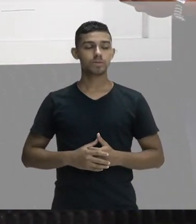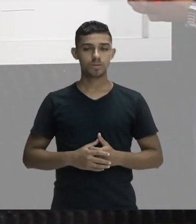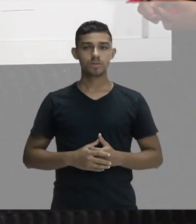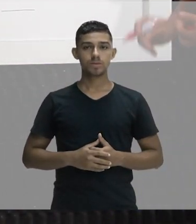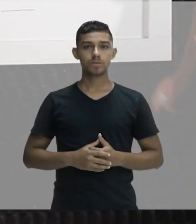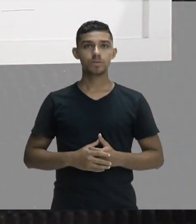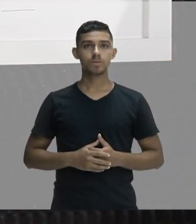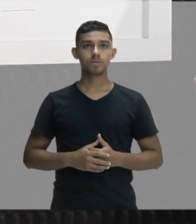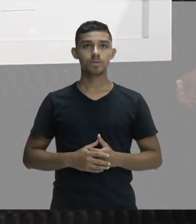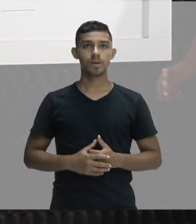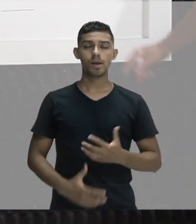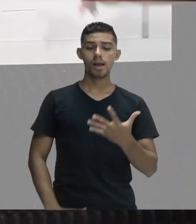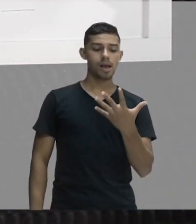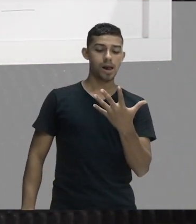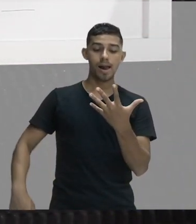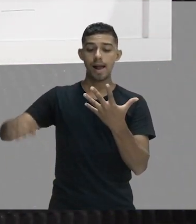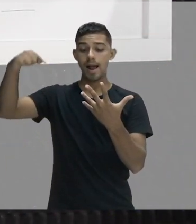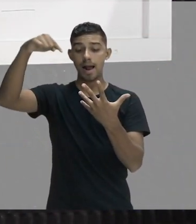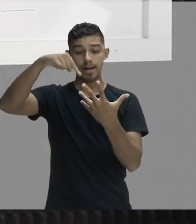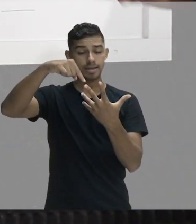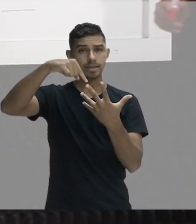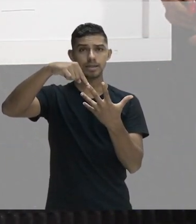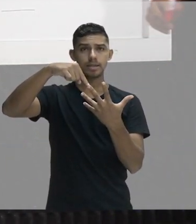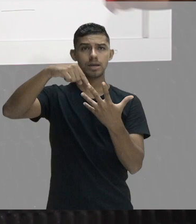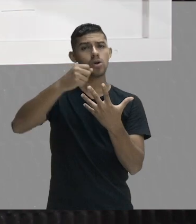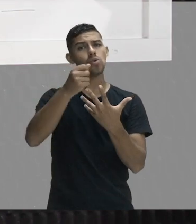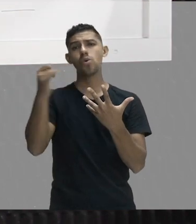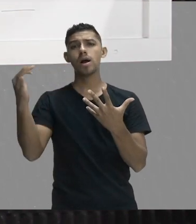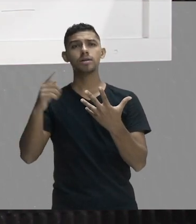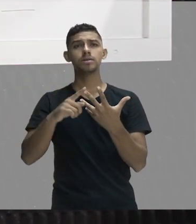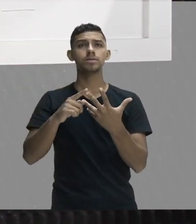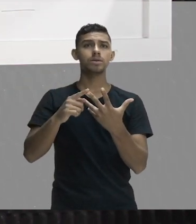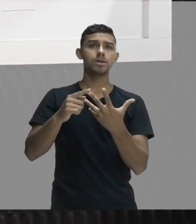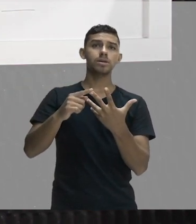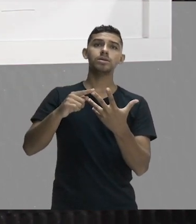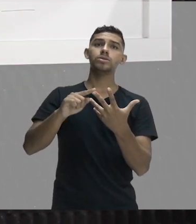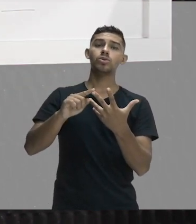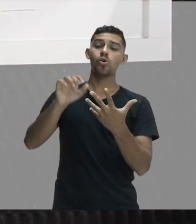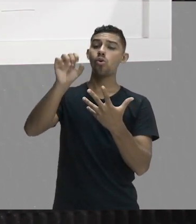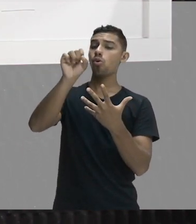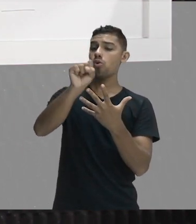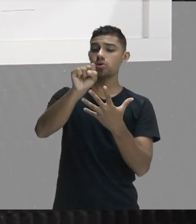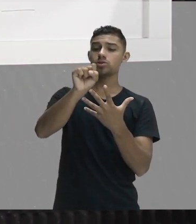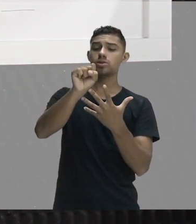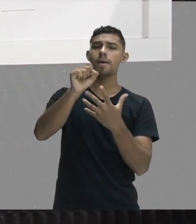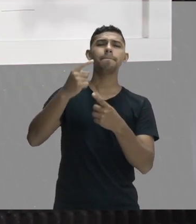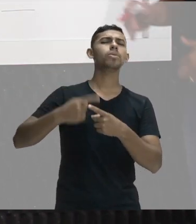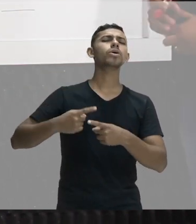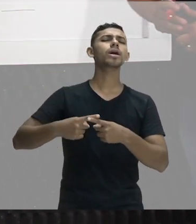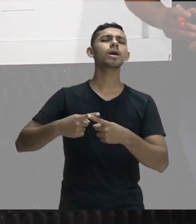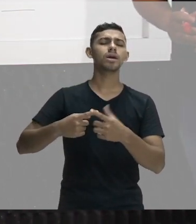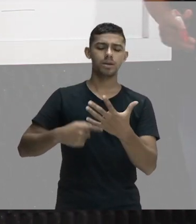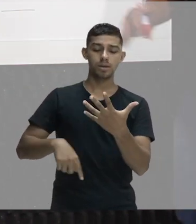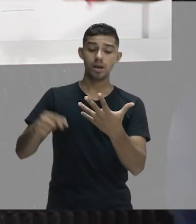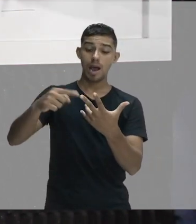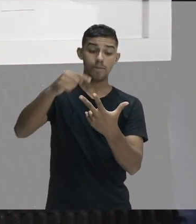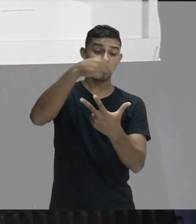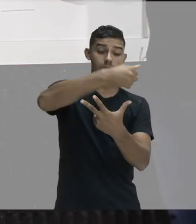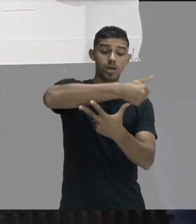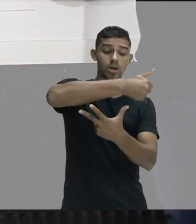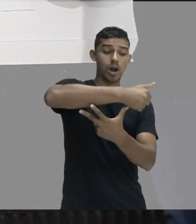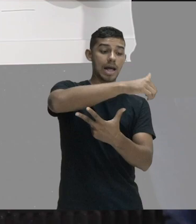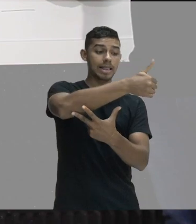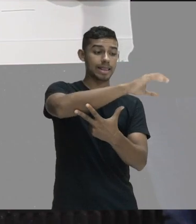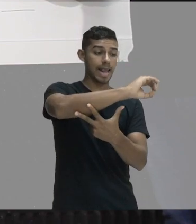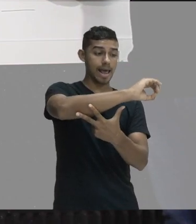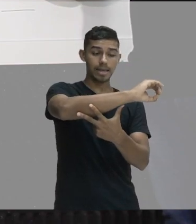possibilidades. Certo? E quantas possibilidades tem? Aqui são 8 possibilidades. 8, professor, que você